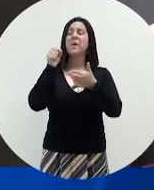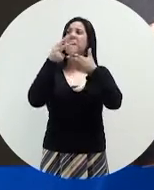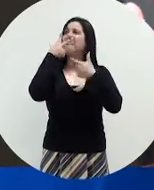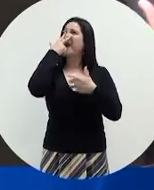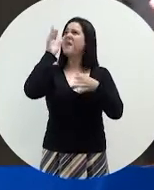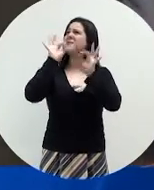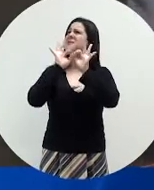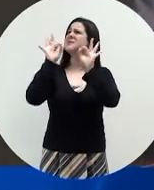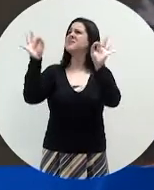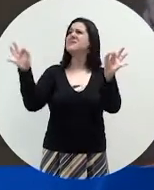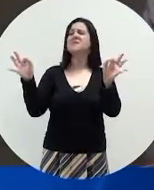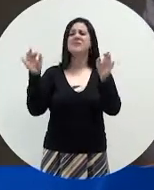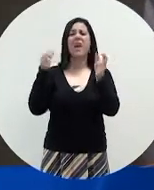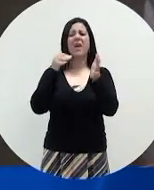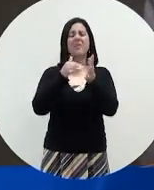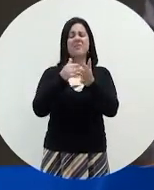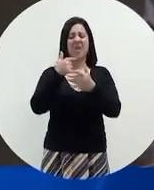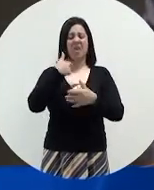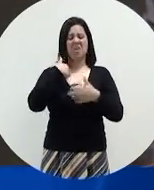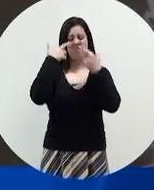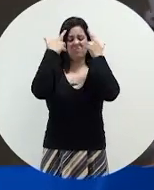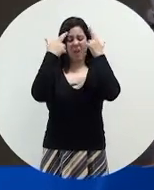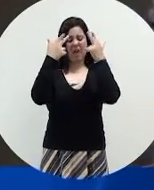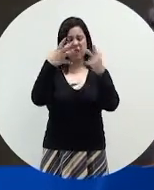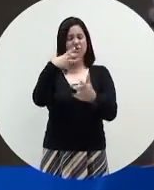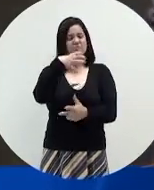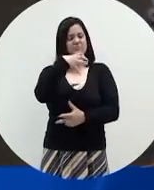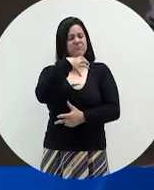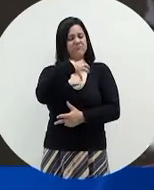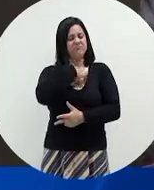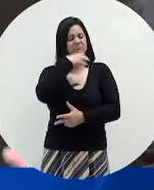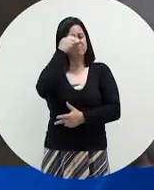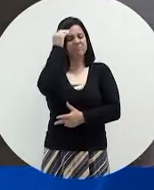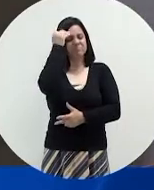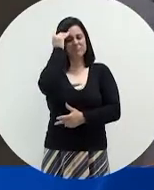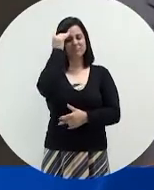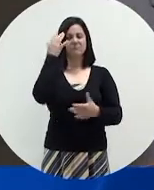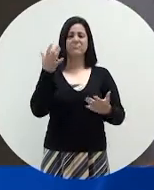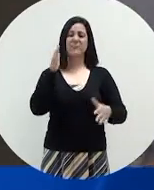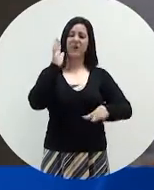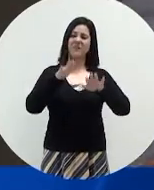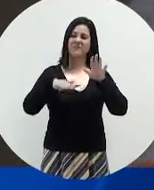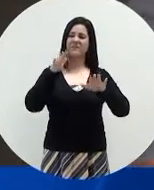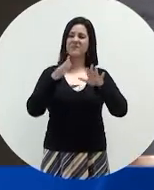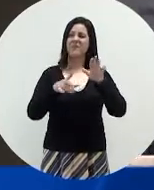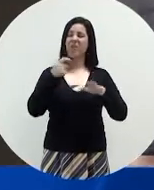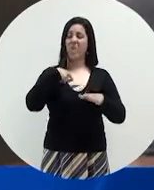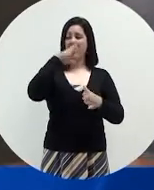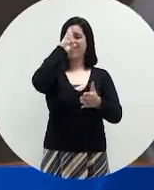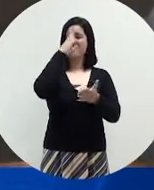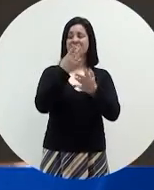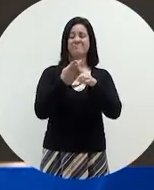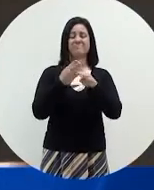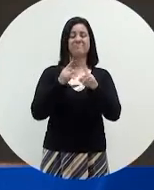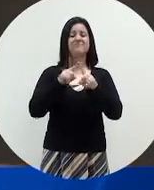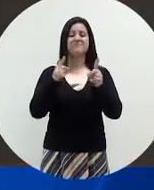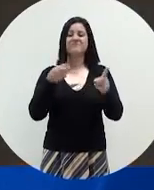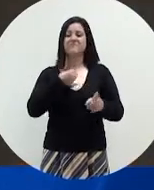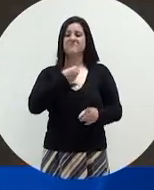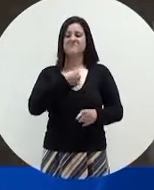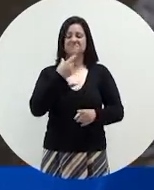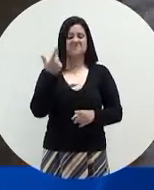dEle e da sua direção. E aí a Bíblia vai colocar vários trechos falando disso. Por que eu não